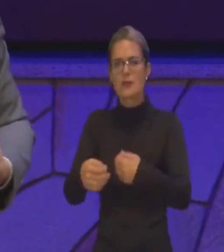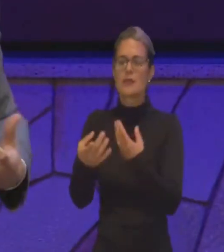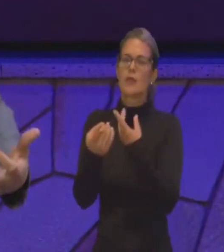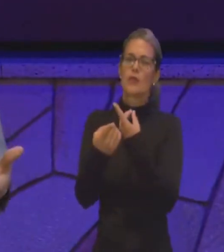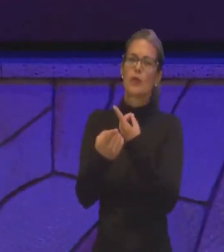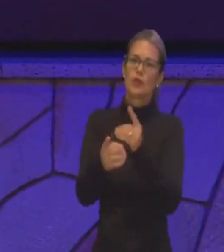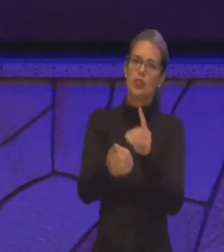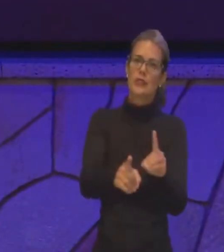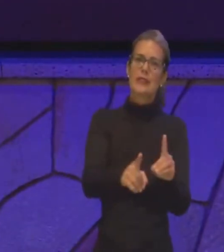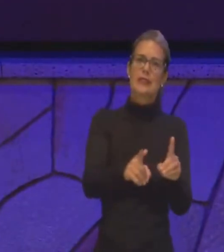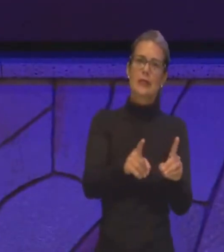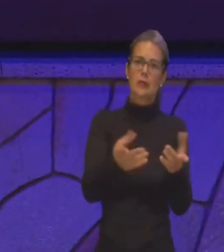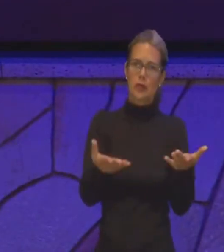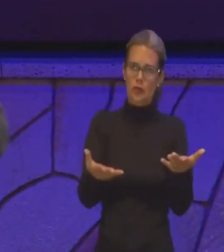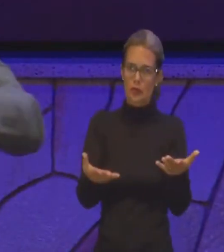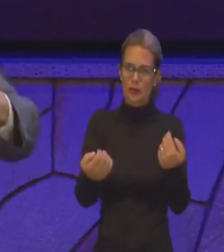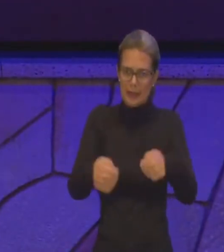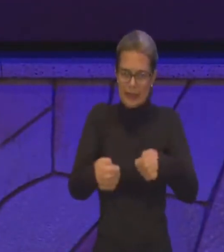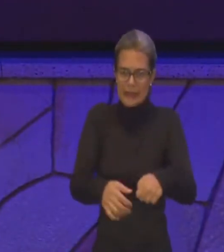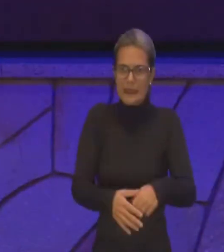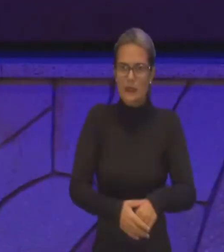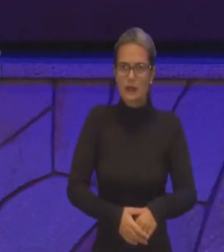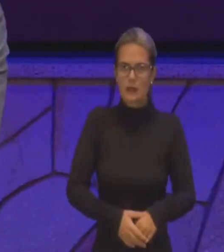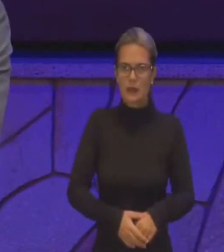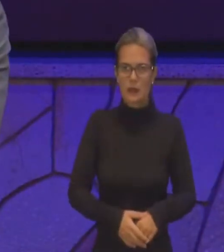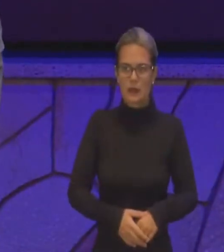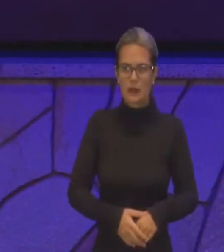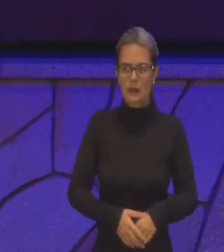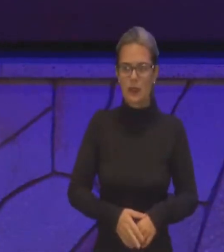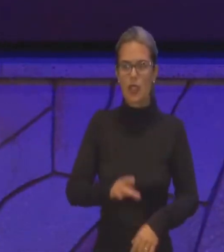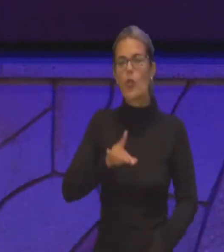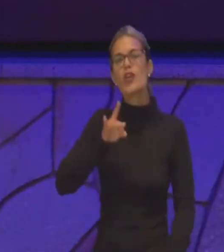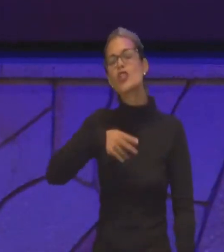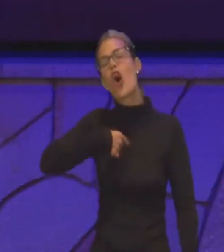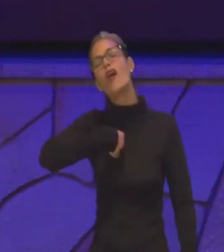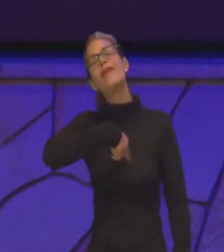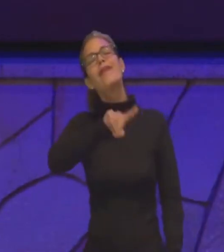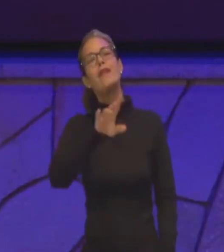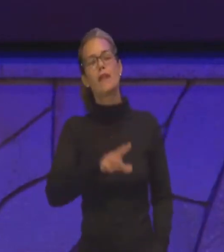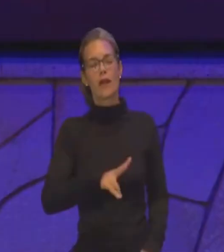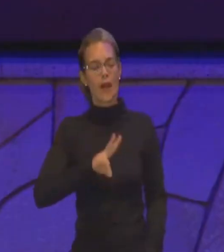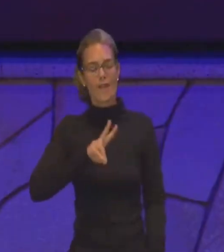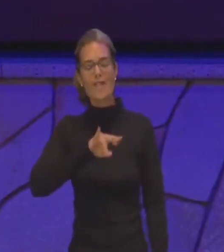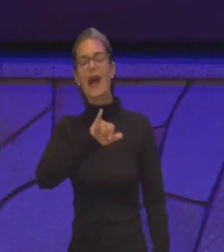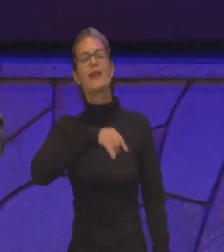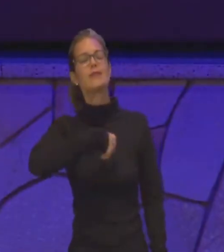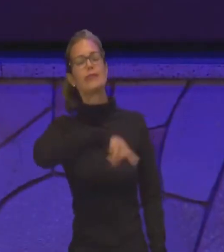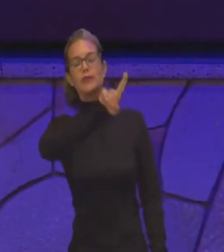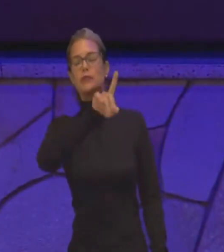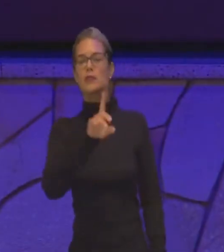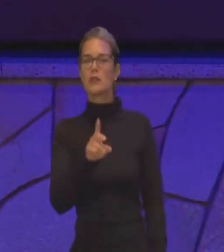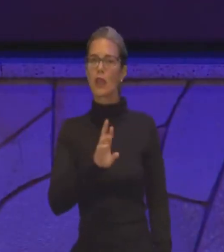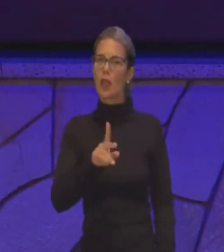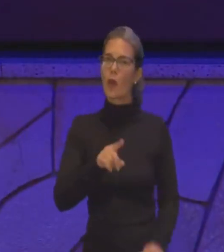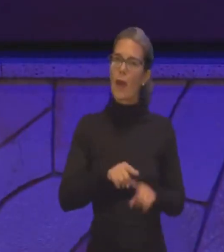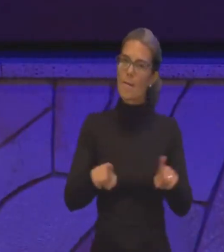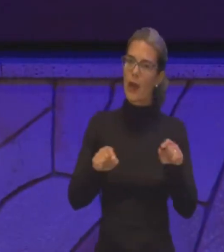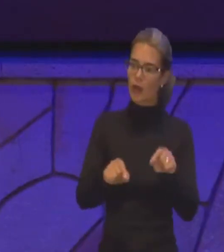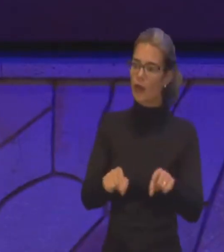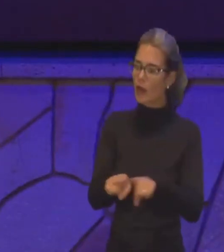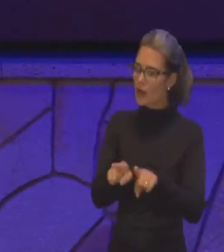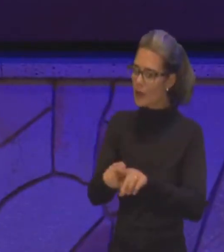termina simplesmente com o movimento de irmos, mas na formação intencional de